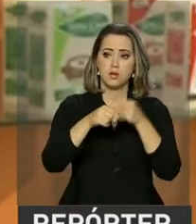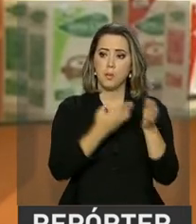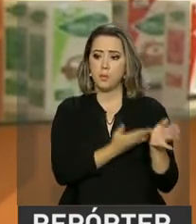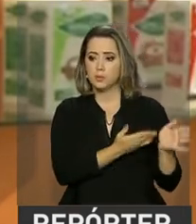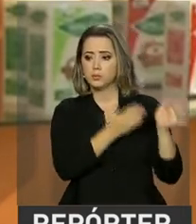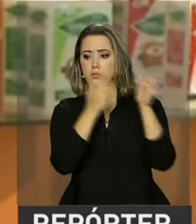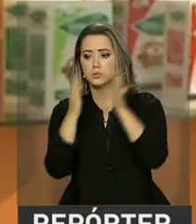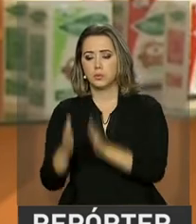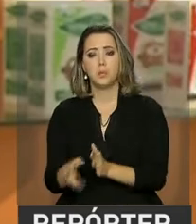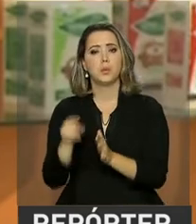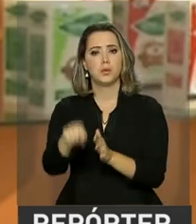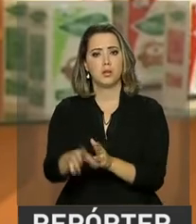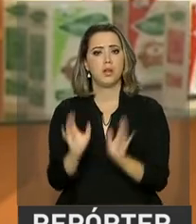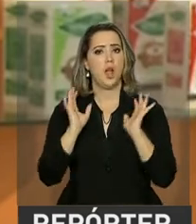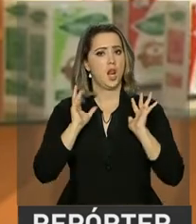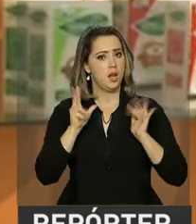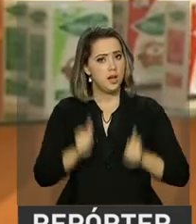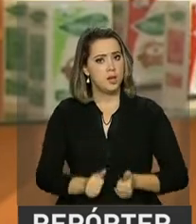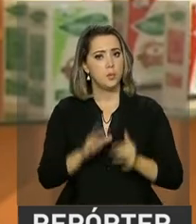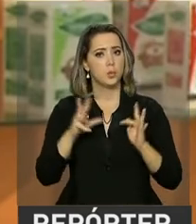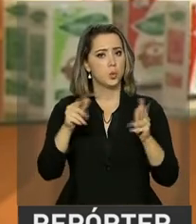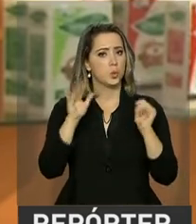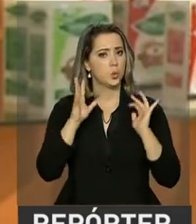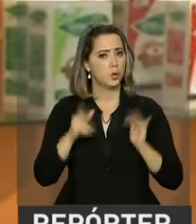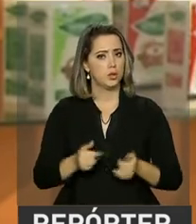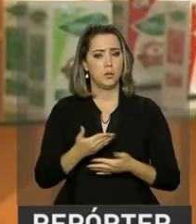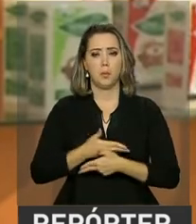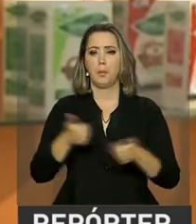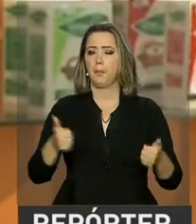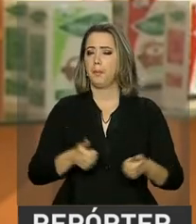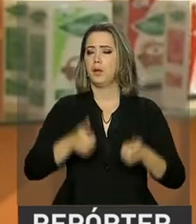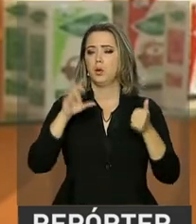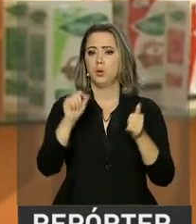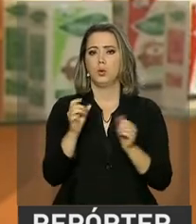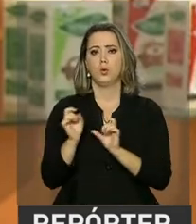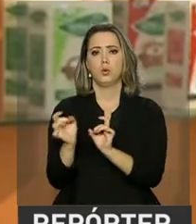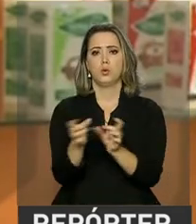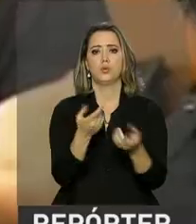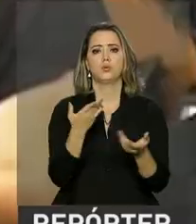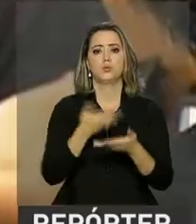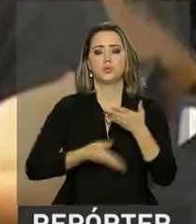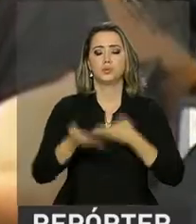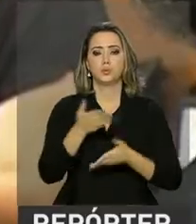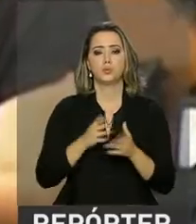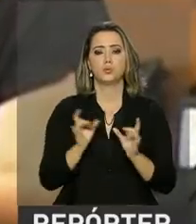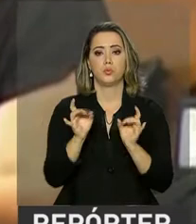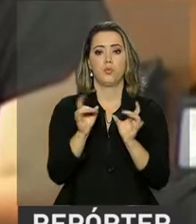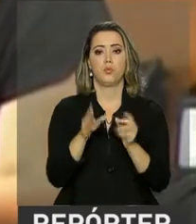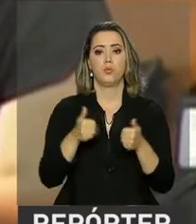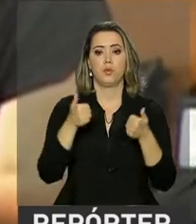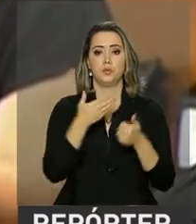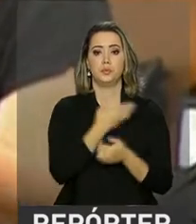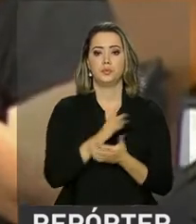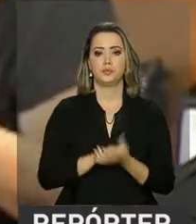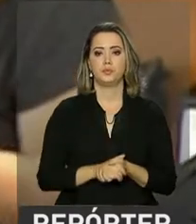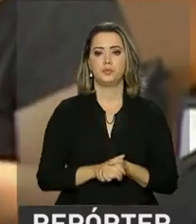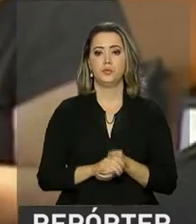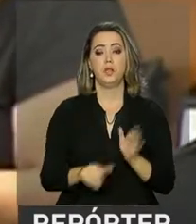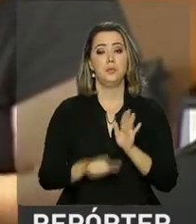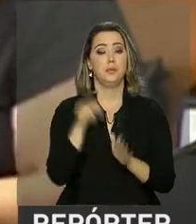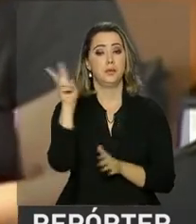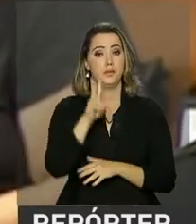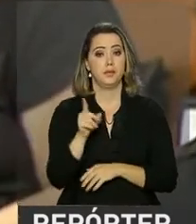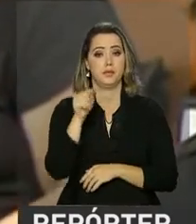mercado em condições melhores de competição, de produto estabilizado e de concorrência. Para a Hortência, esta é a primeira vez na